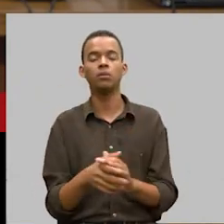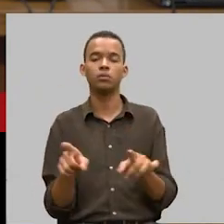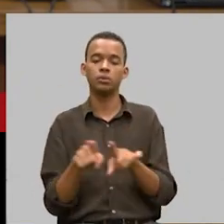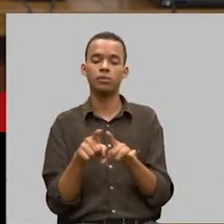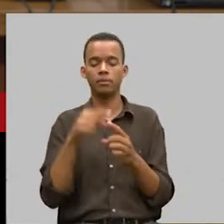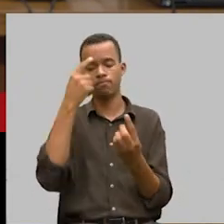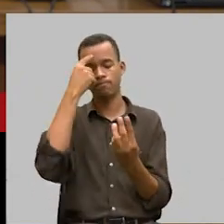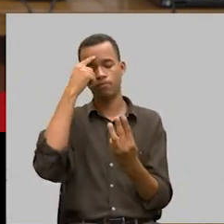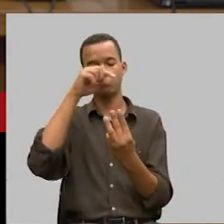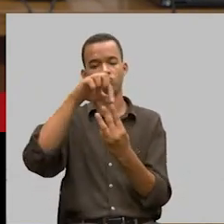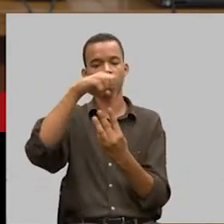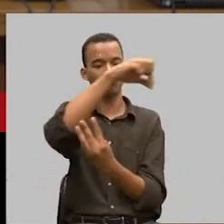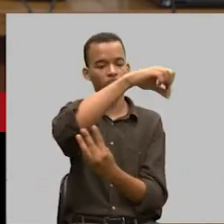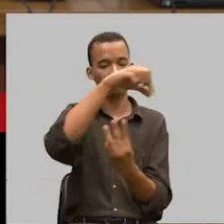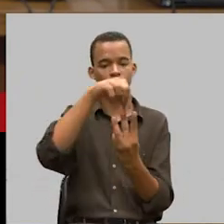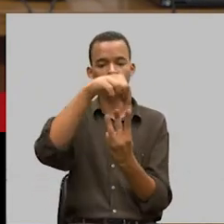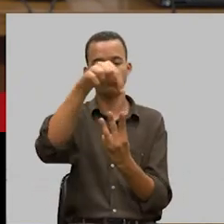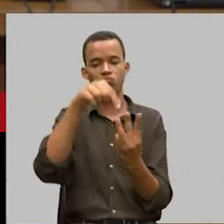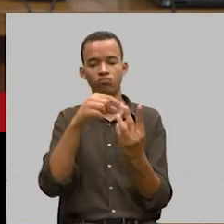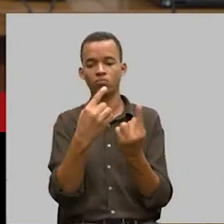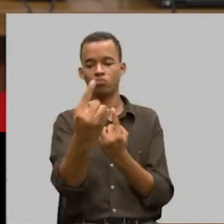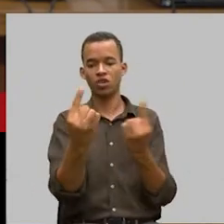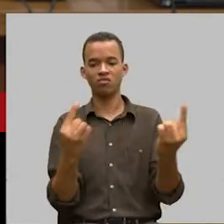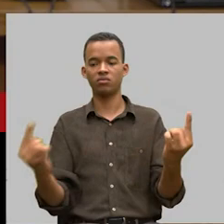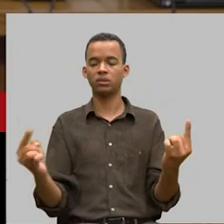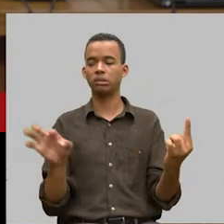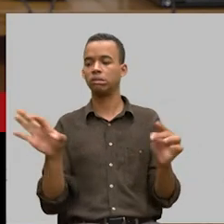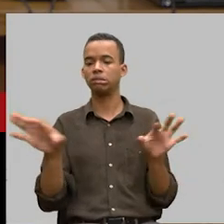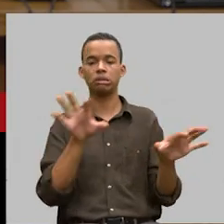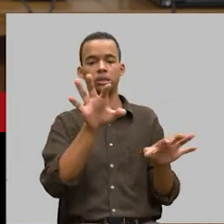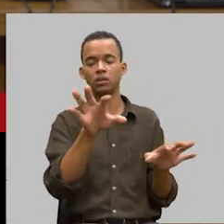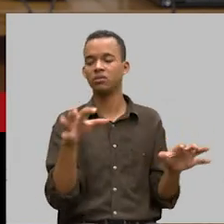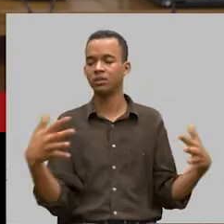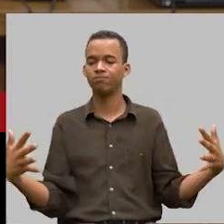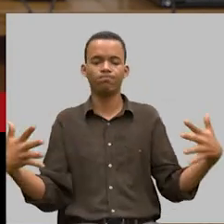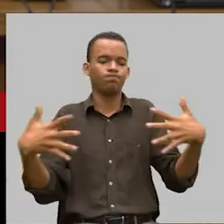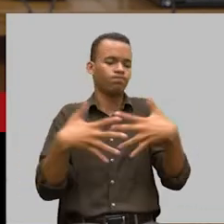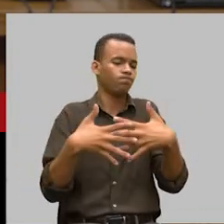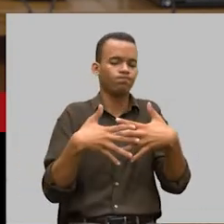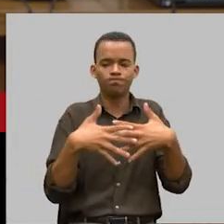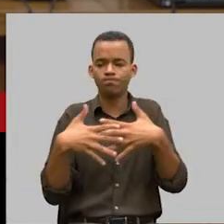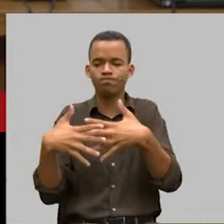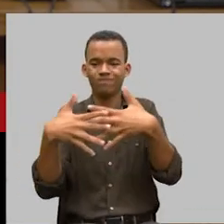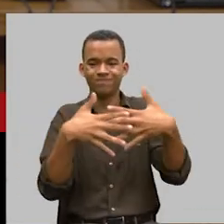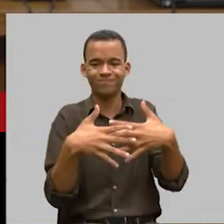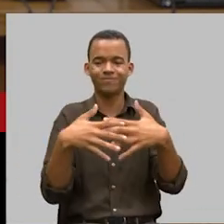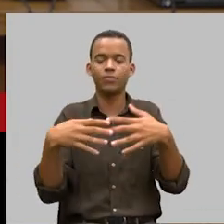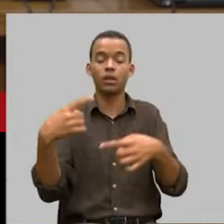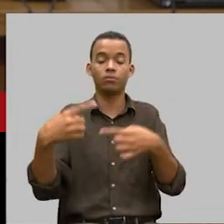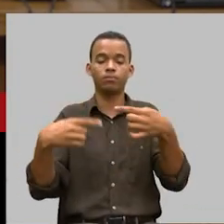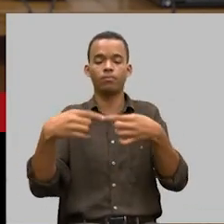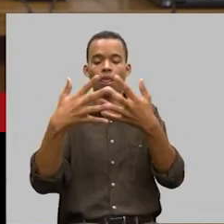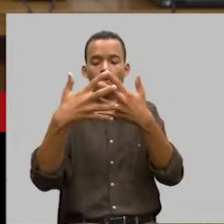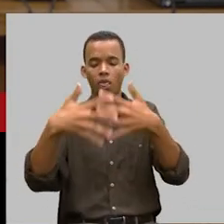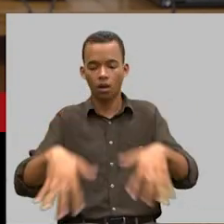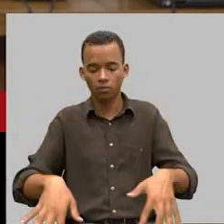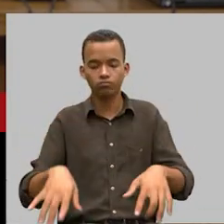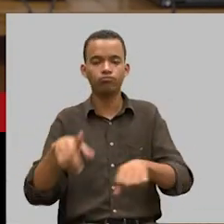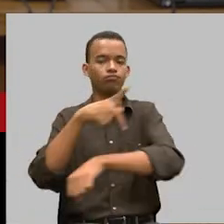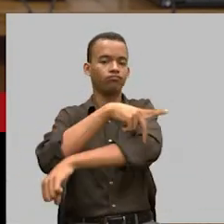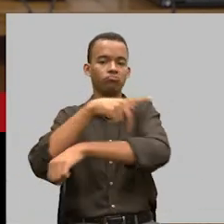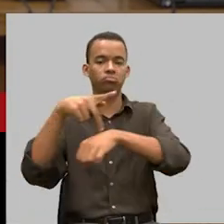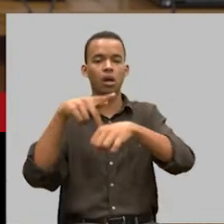somente um dos aspectos pode provocar uma desconfiguração política e pedagógica